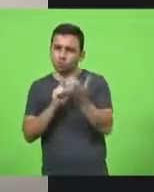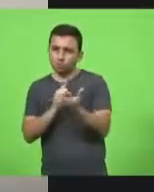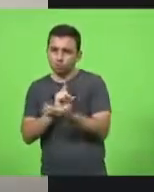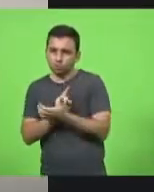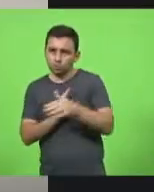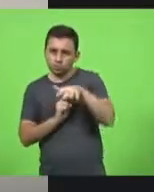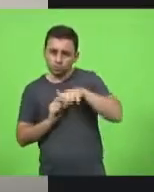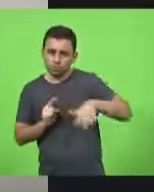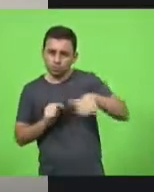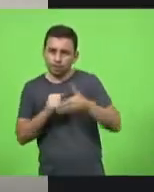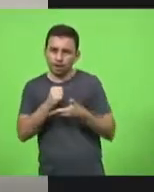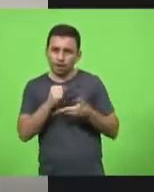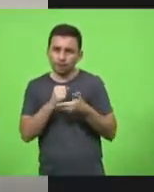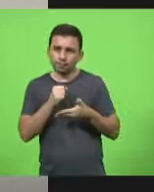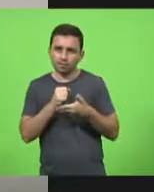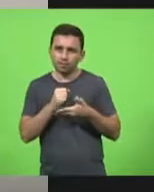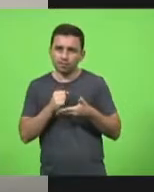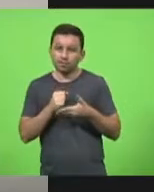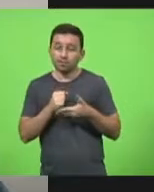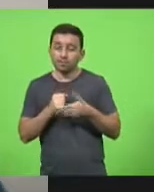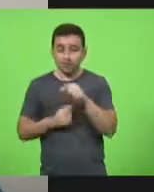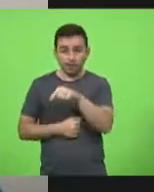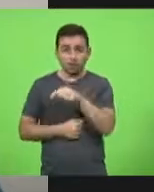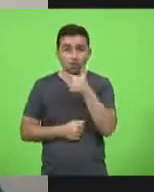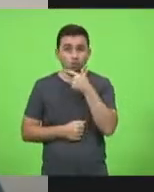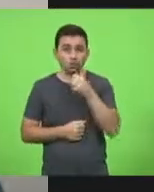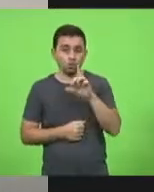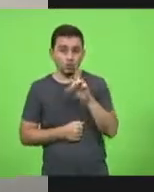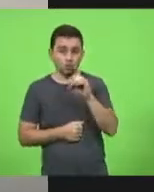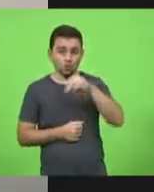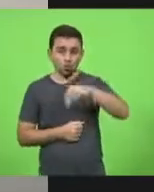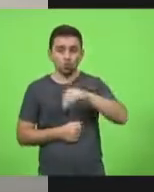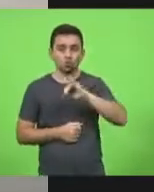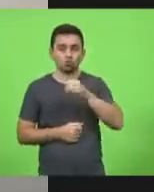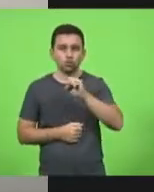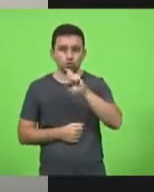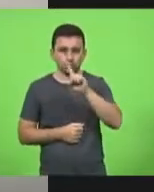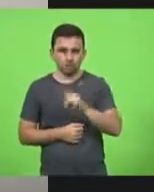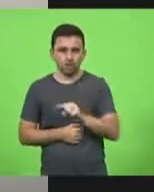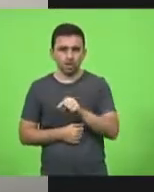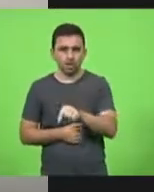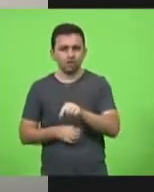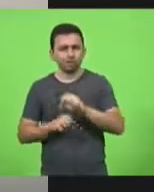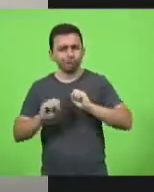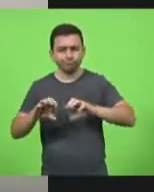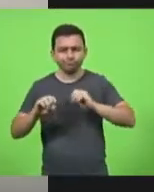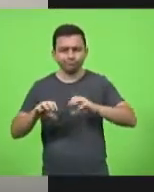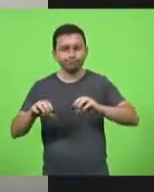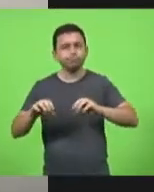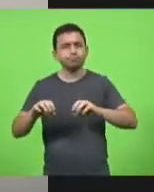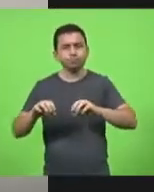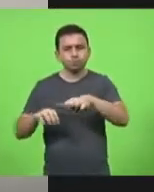base, Dom José, ele despertou uma consciência crítica